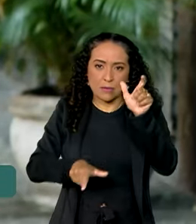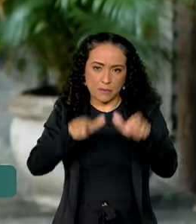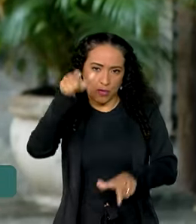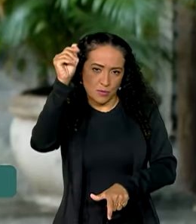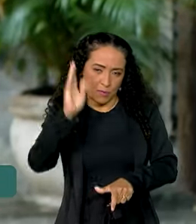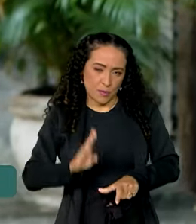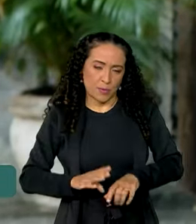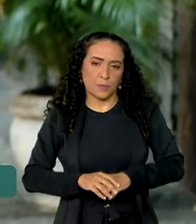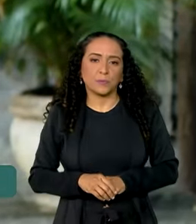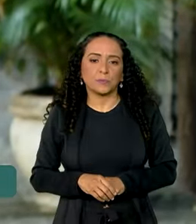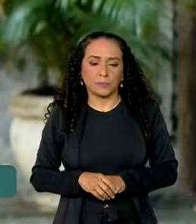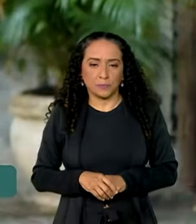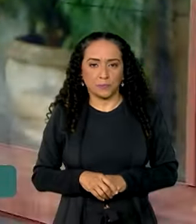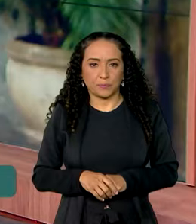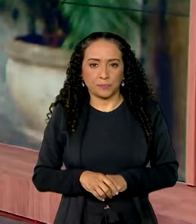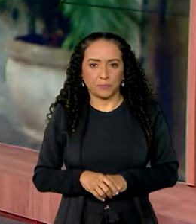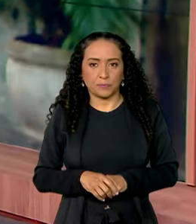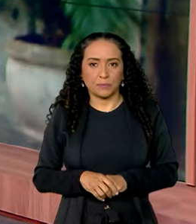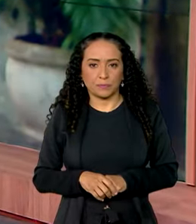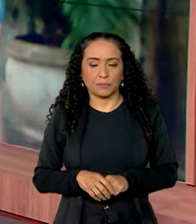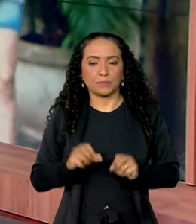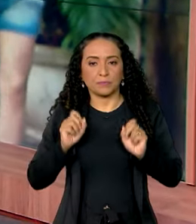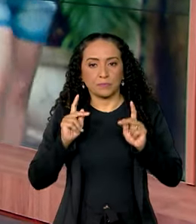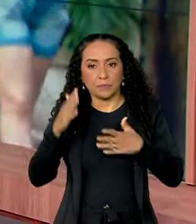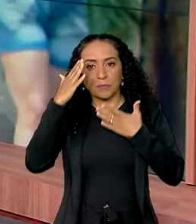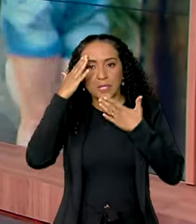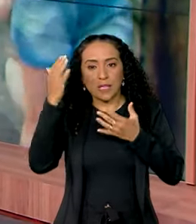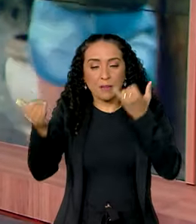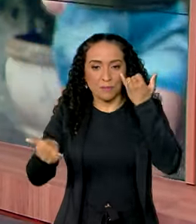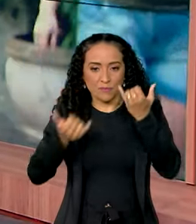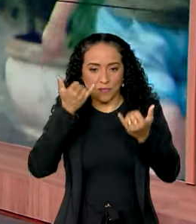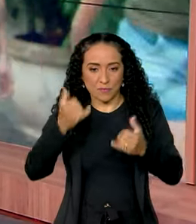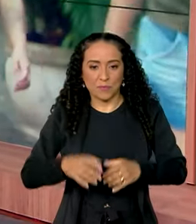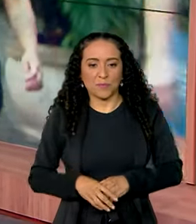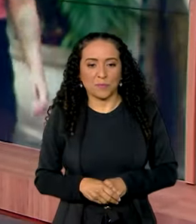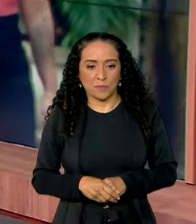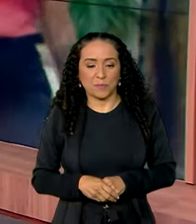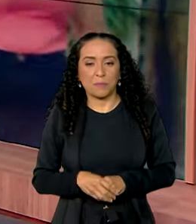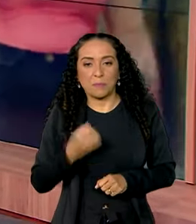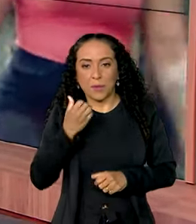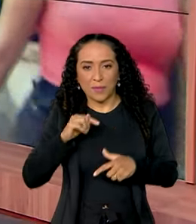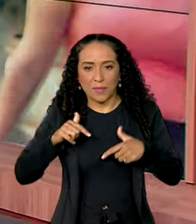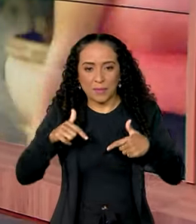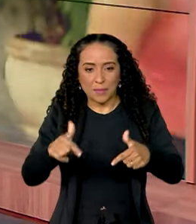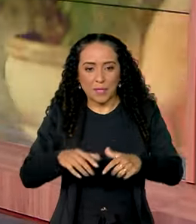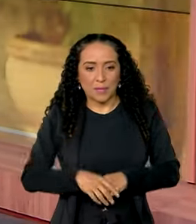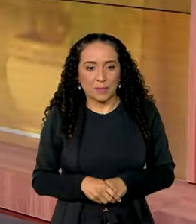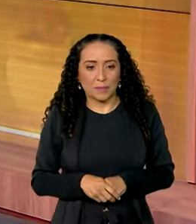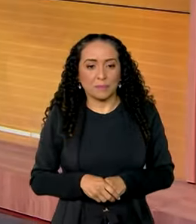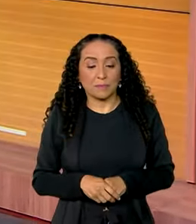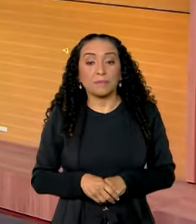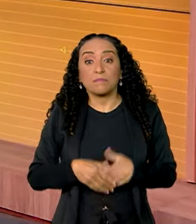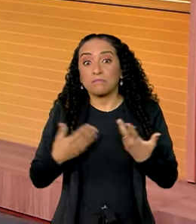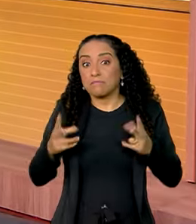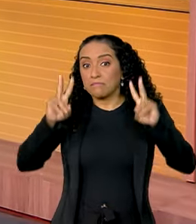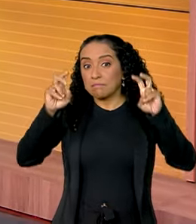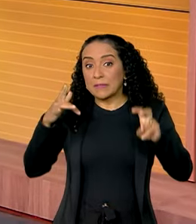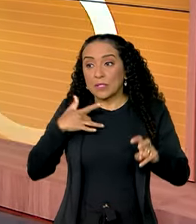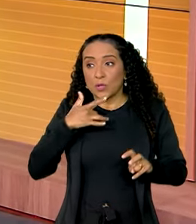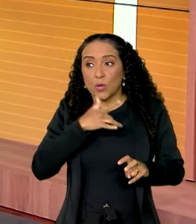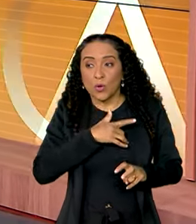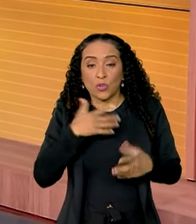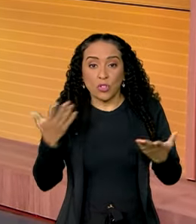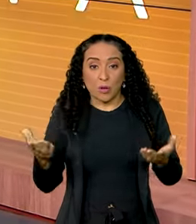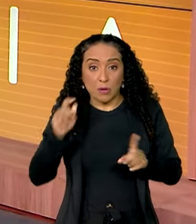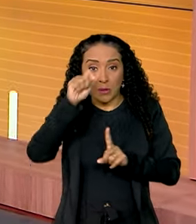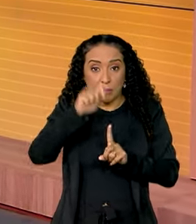brasileiros Vanessa Ok Flávia obrigada pelas informações bom trabalho para você e por falar em saúde